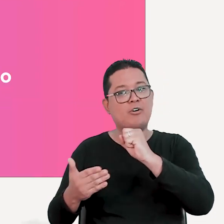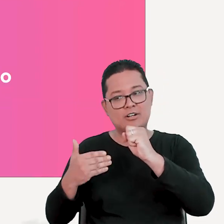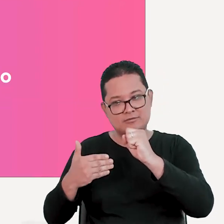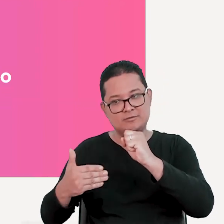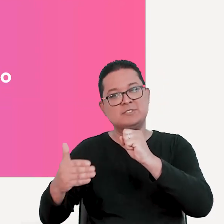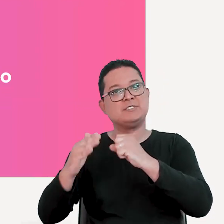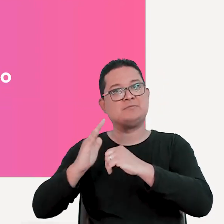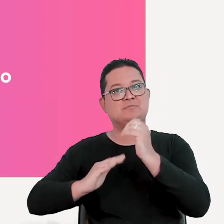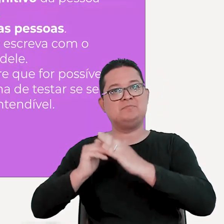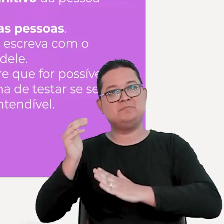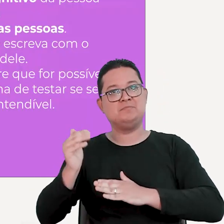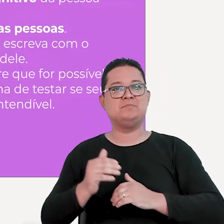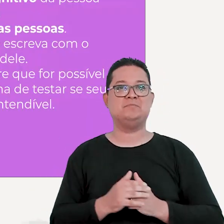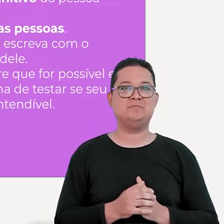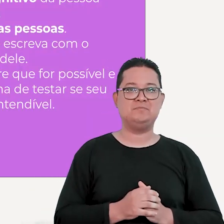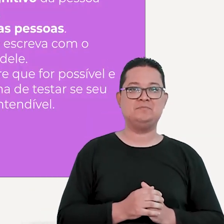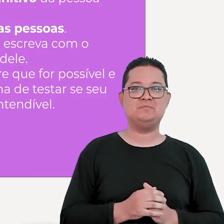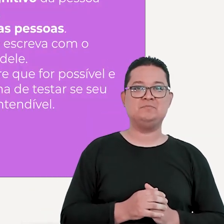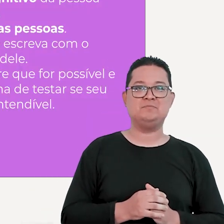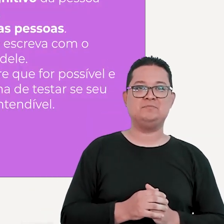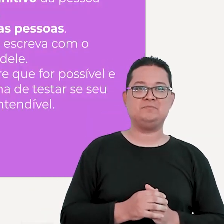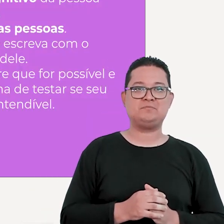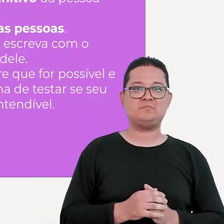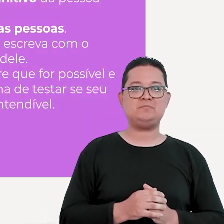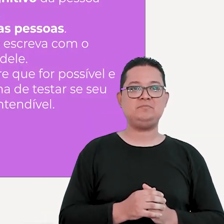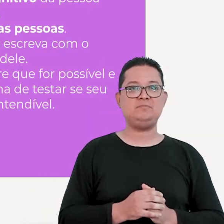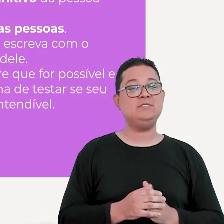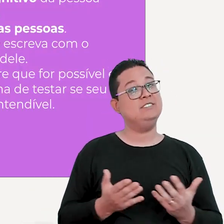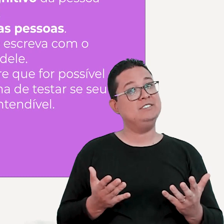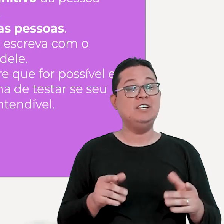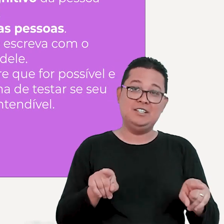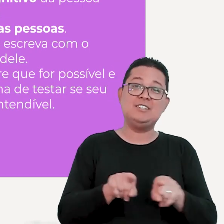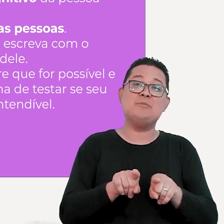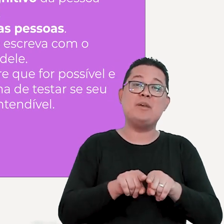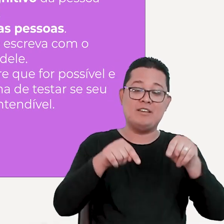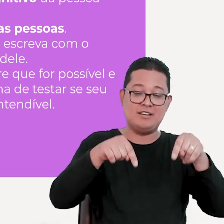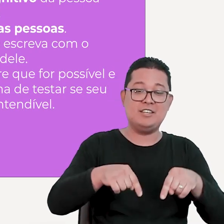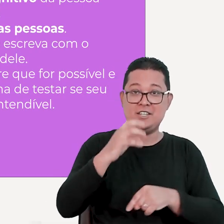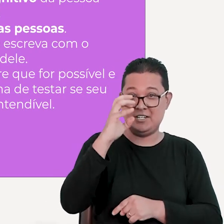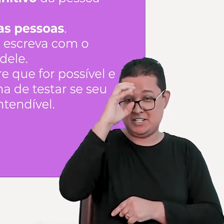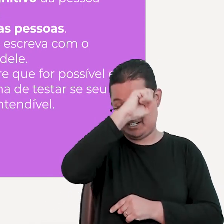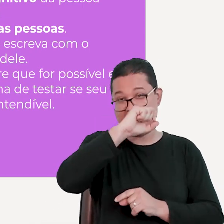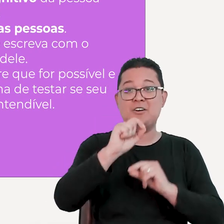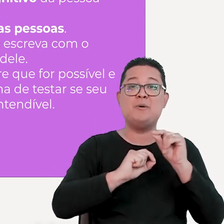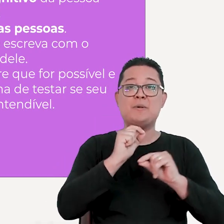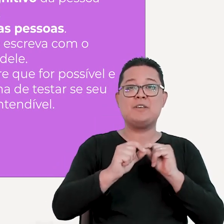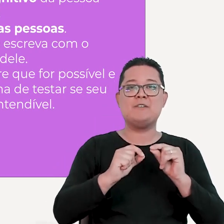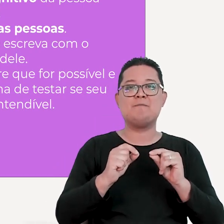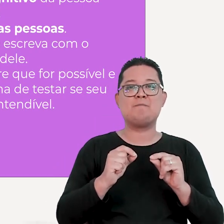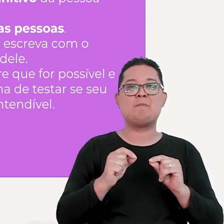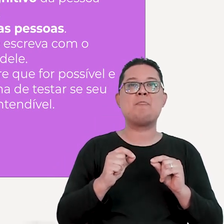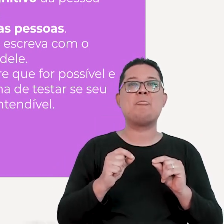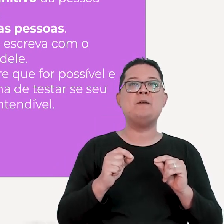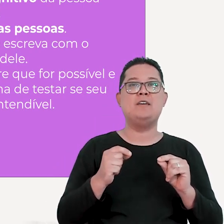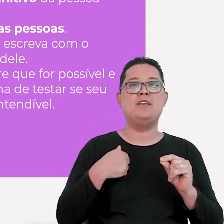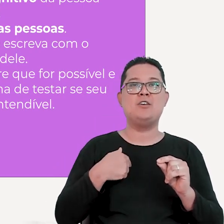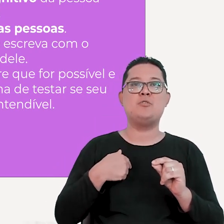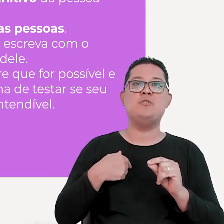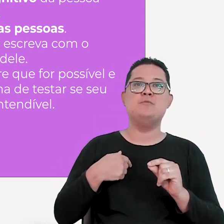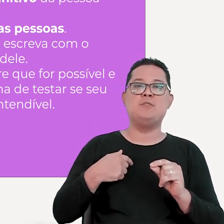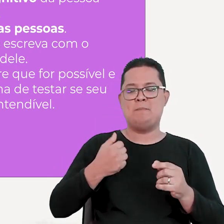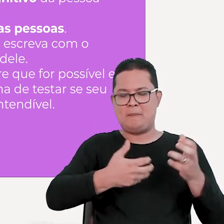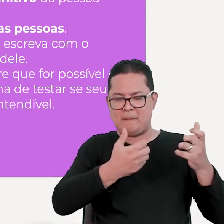nos workshops. E recapitulando parte 2, o que eu falei durante toda essa